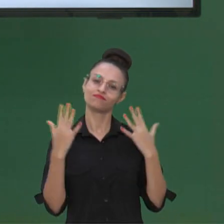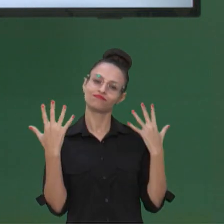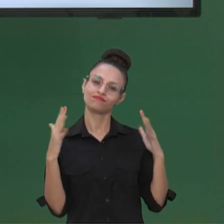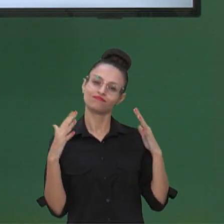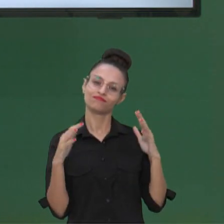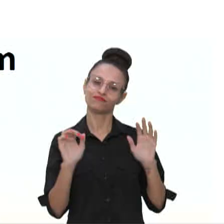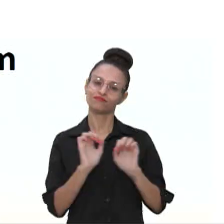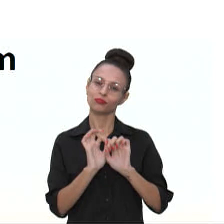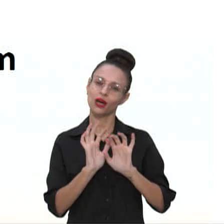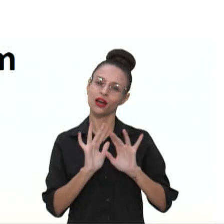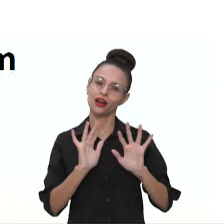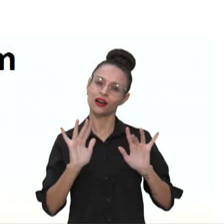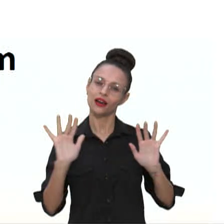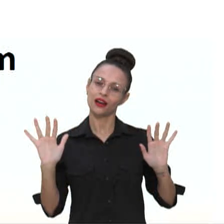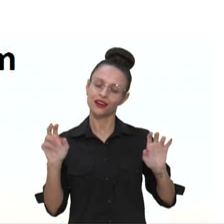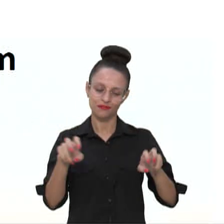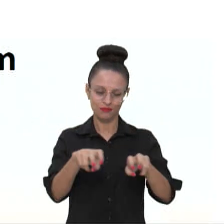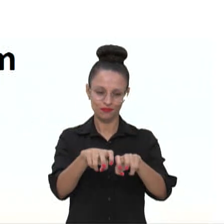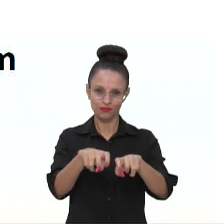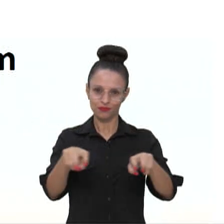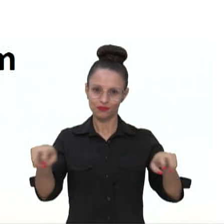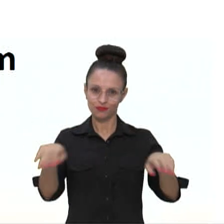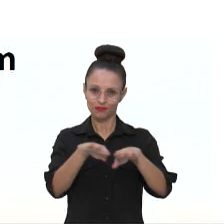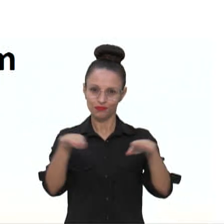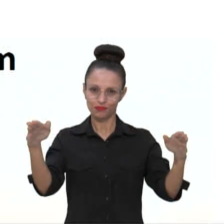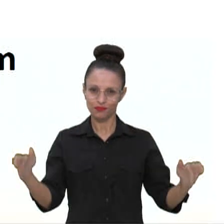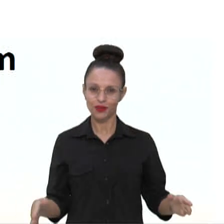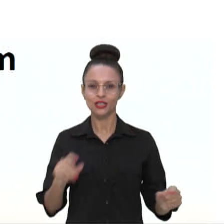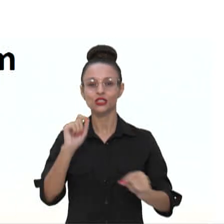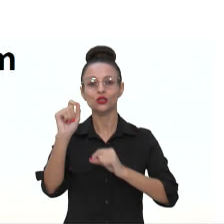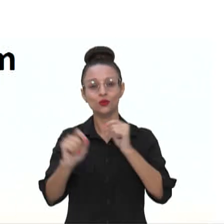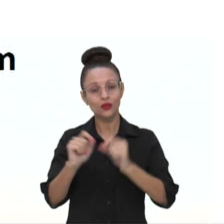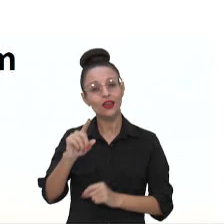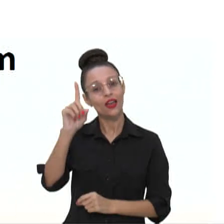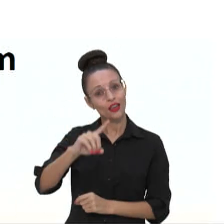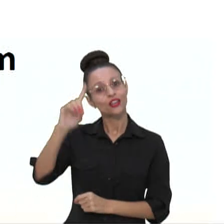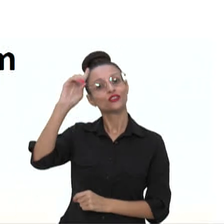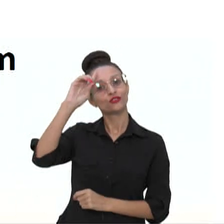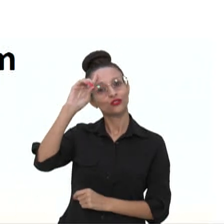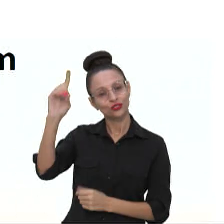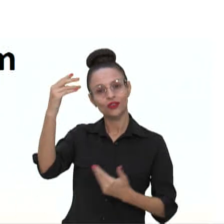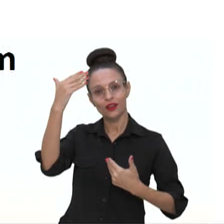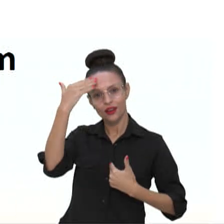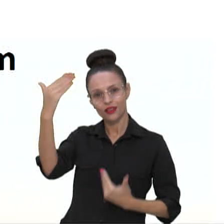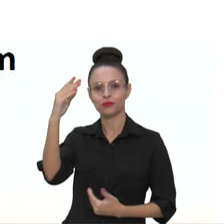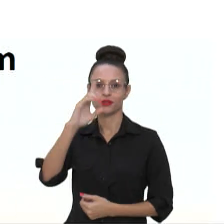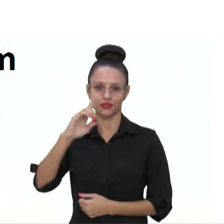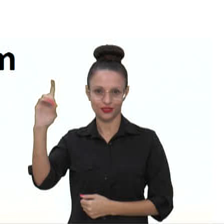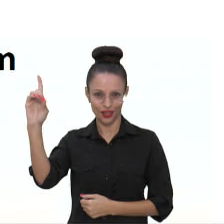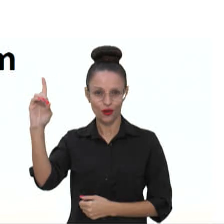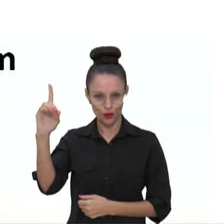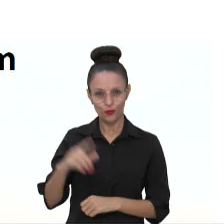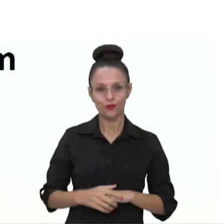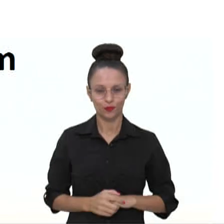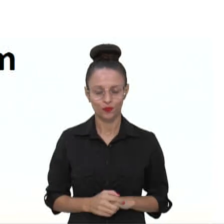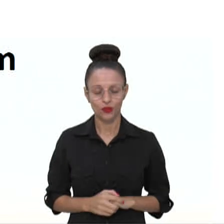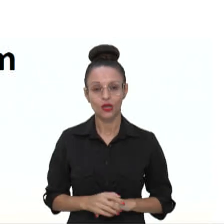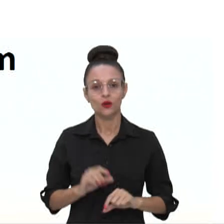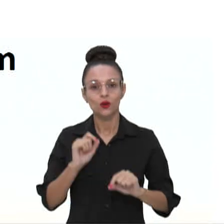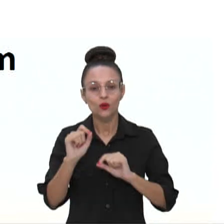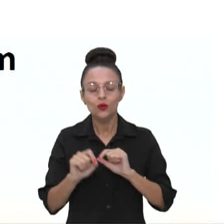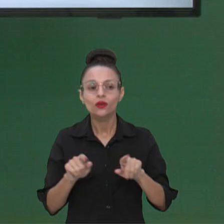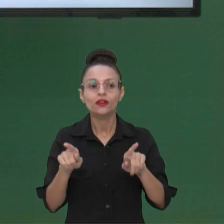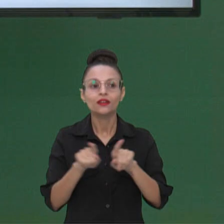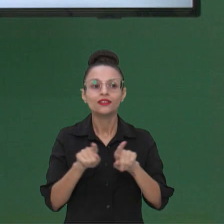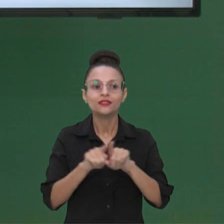reunida, juntos, todos à mesa, o chamado Thanksgiving. Então aqui, ó, o Thanksgiving e o cartão